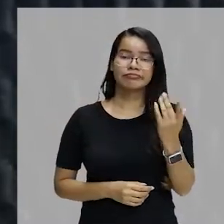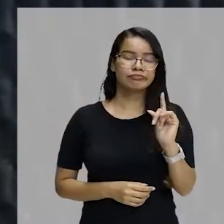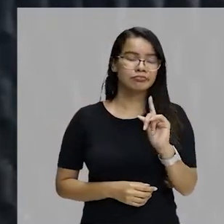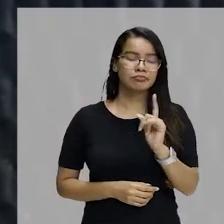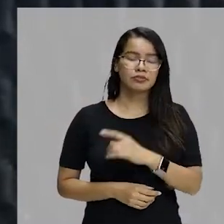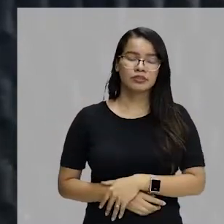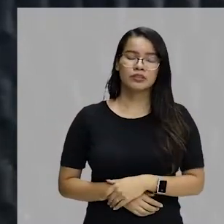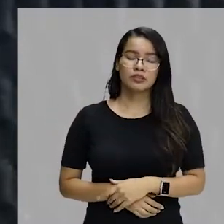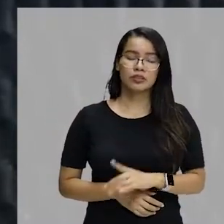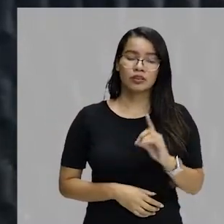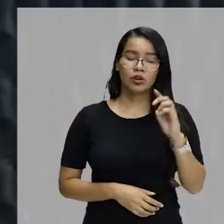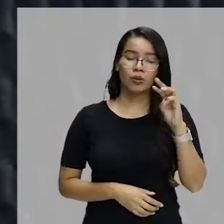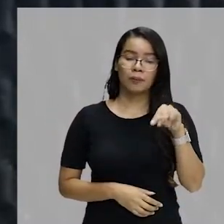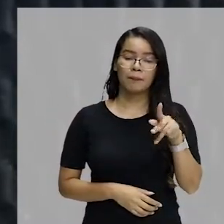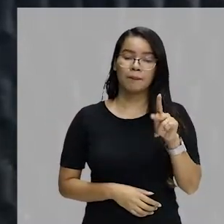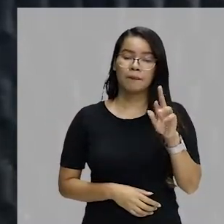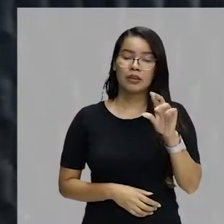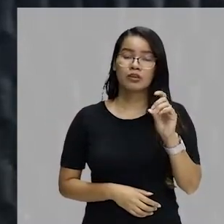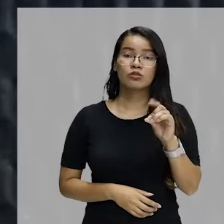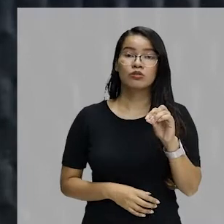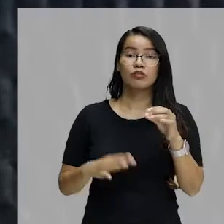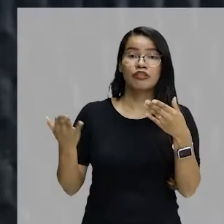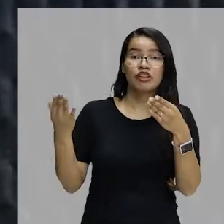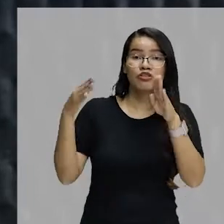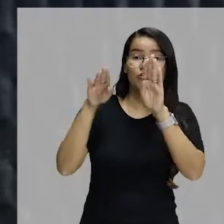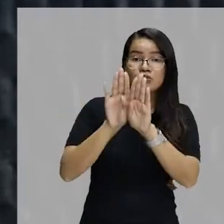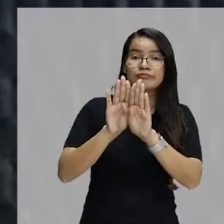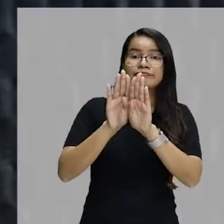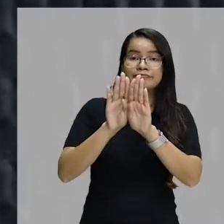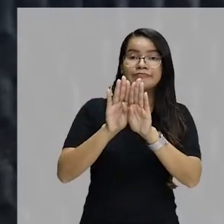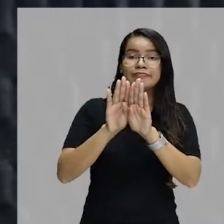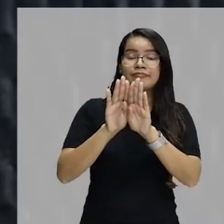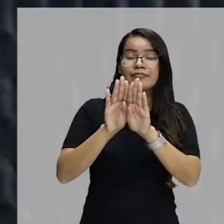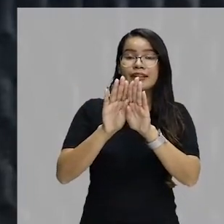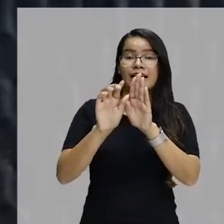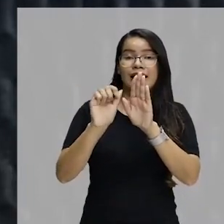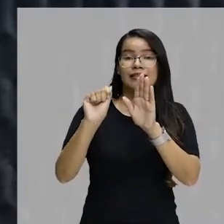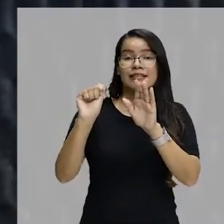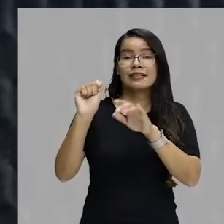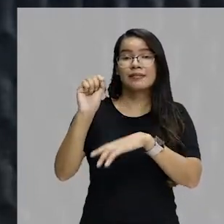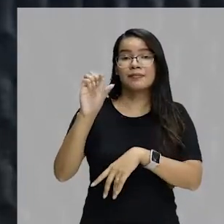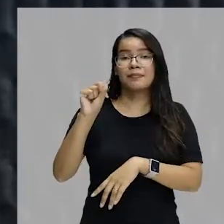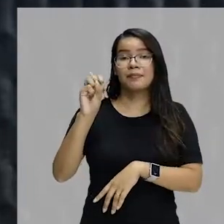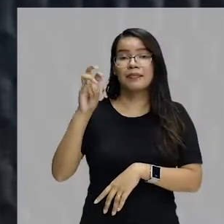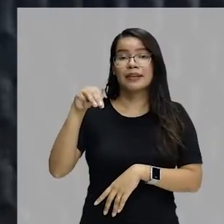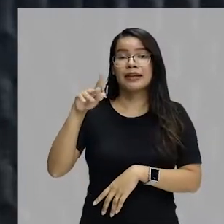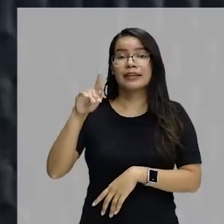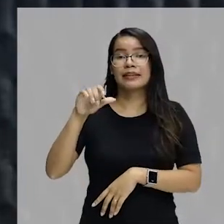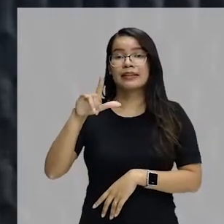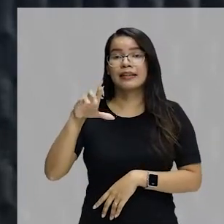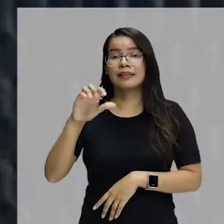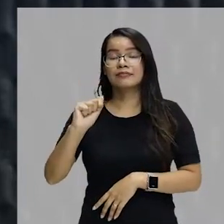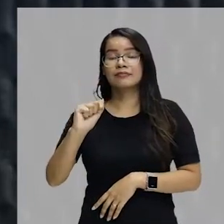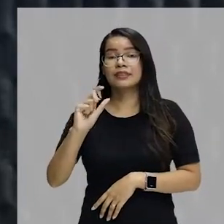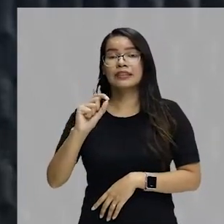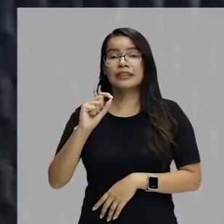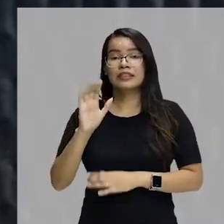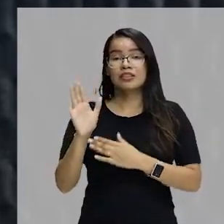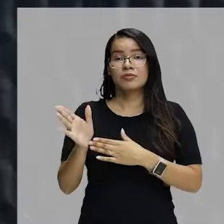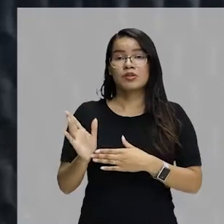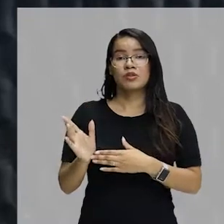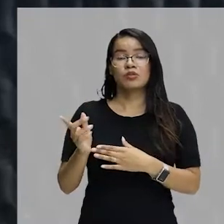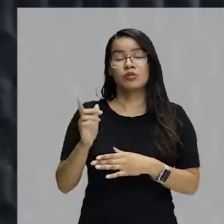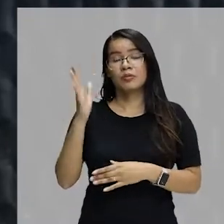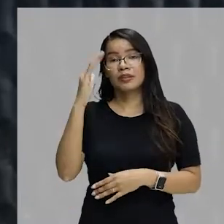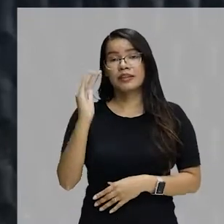ele fechou a Assembleia Nacional Constituinte. Ele fecha uma Assembleia Nacional Constituinte, que se estabeleceu no Brasil